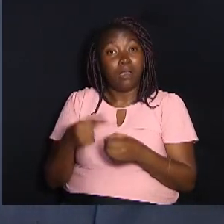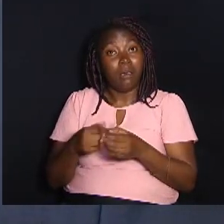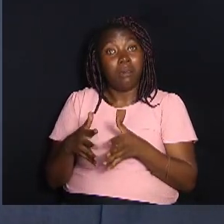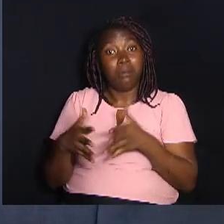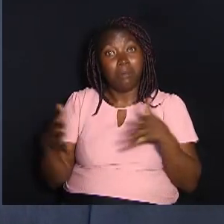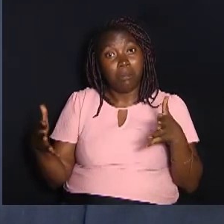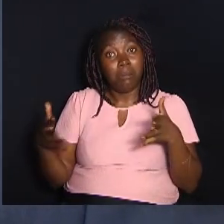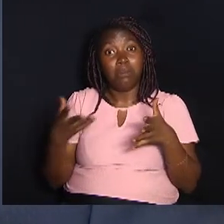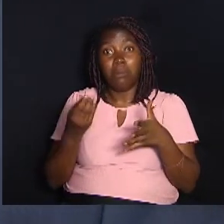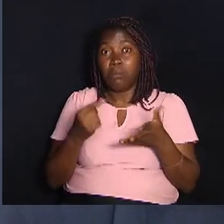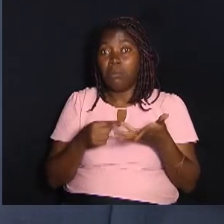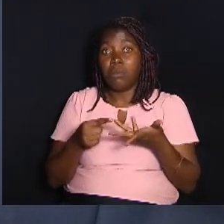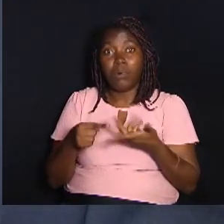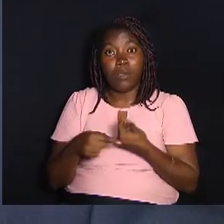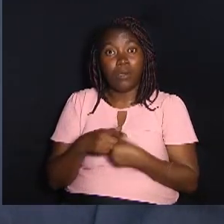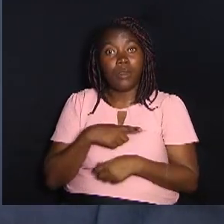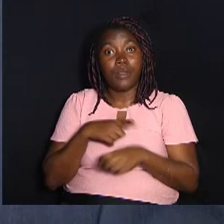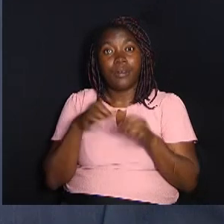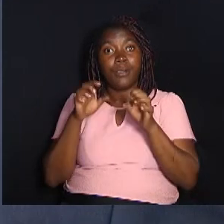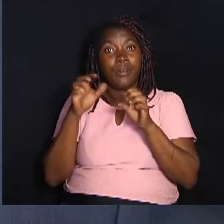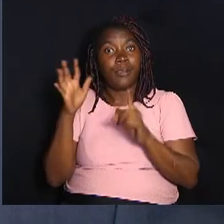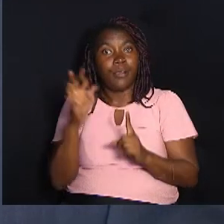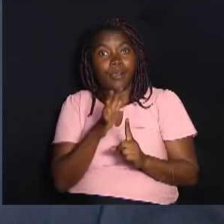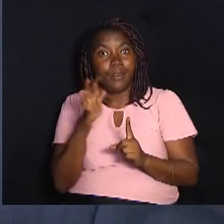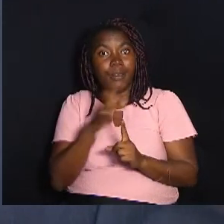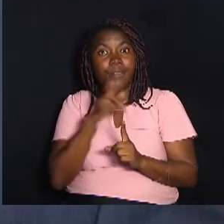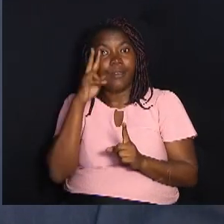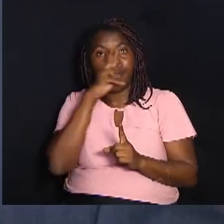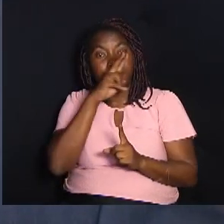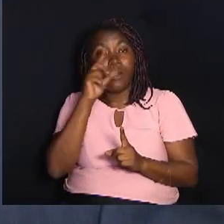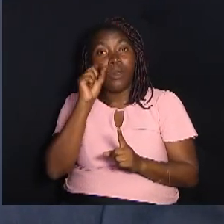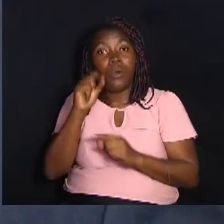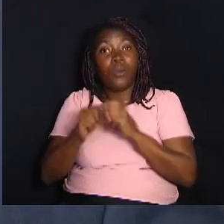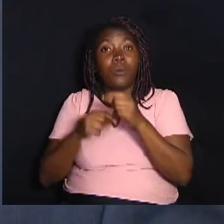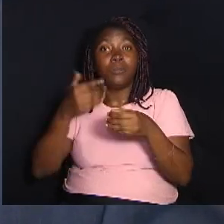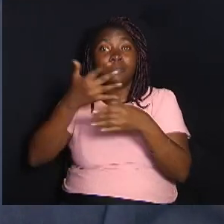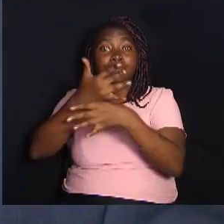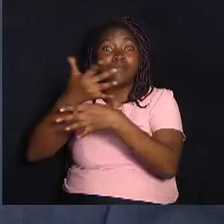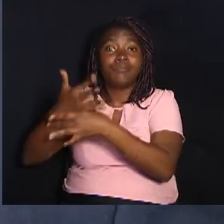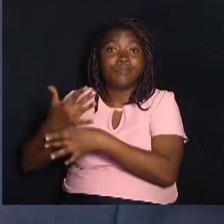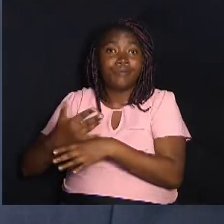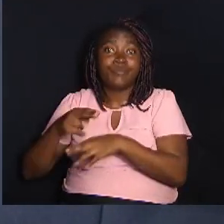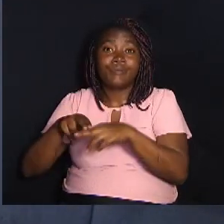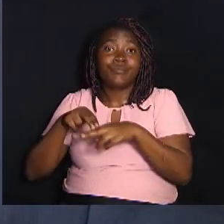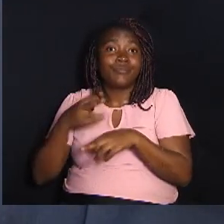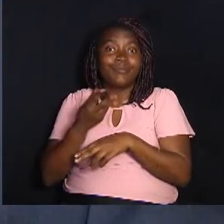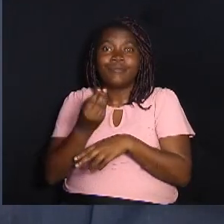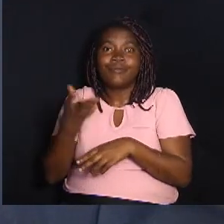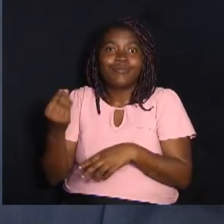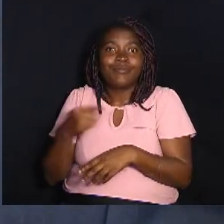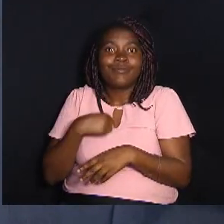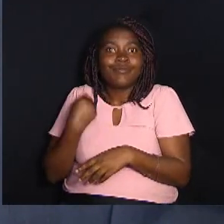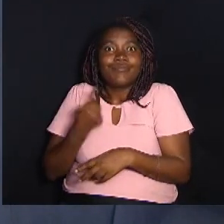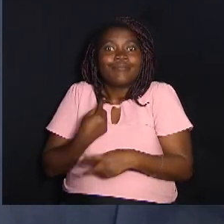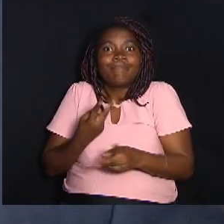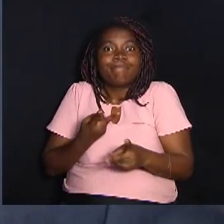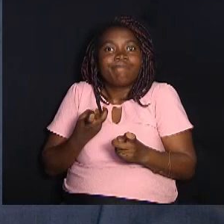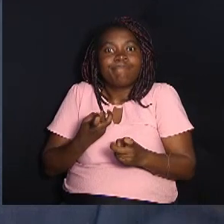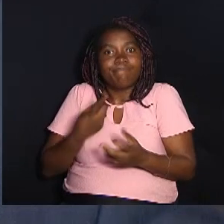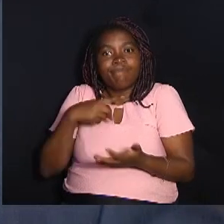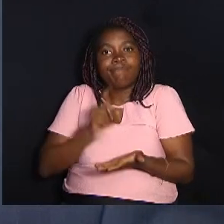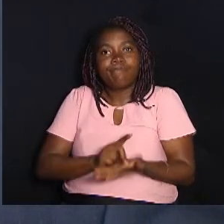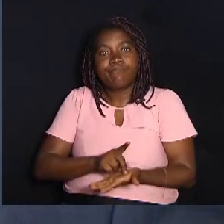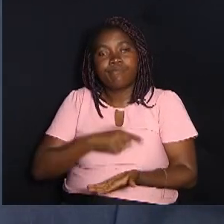é uma cidade grande com muitos aspectos né E tem uma influência grande da região metropolitana por isso muitas vezes a gente não consegue ter essa